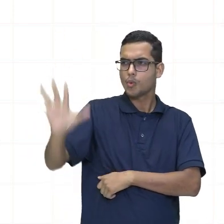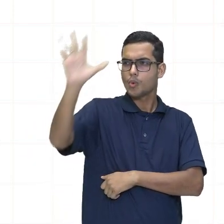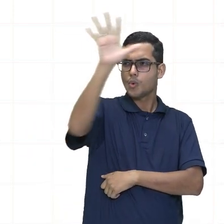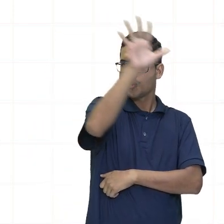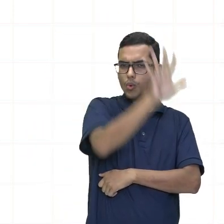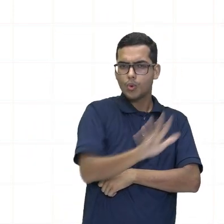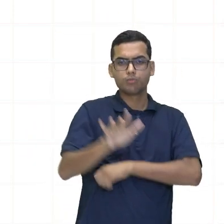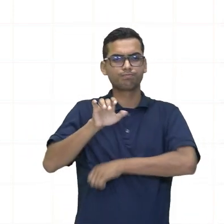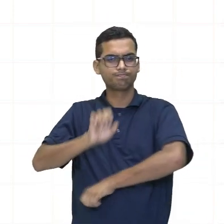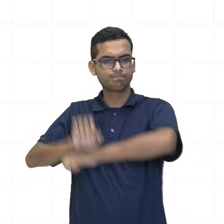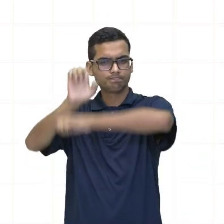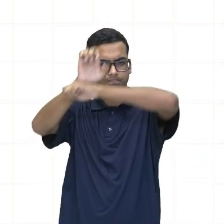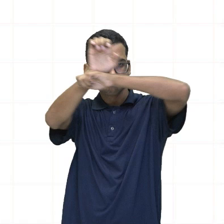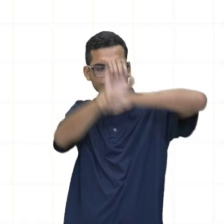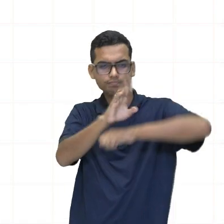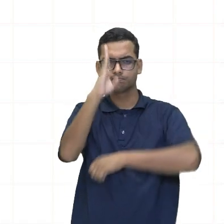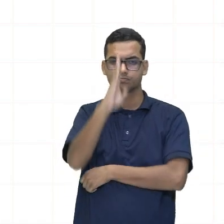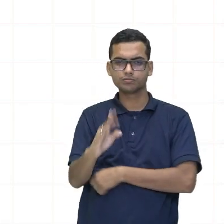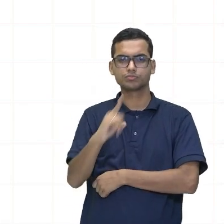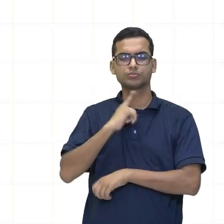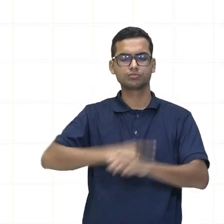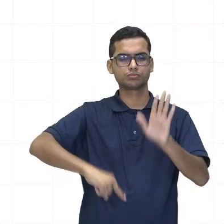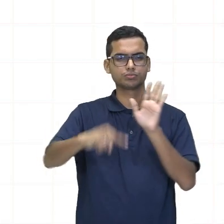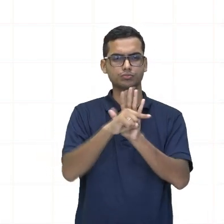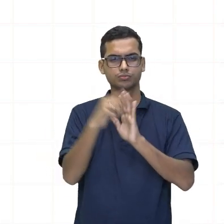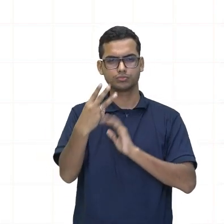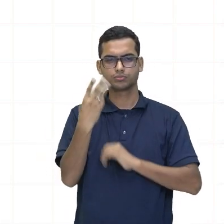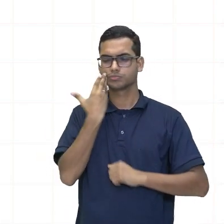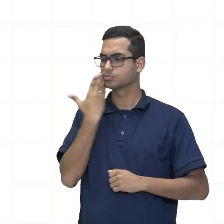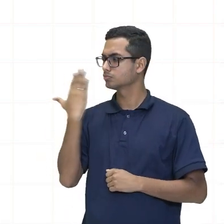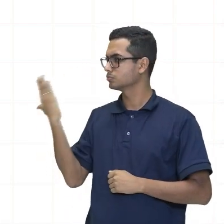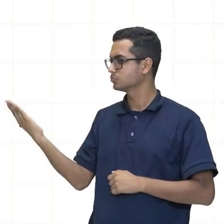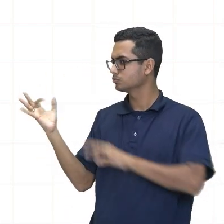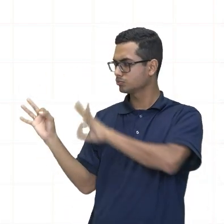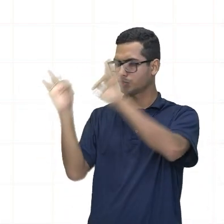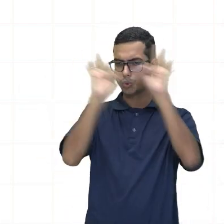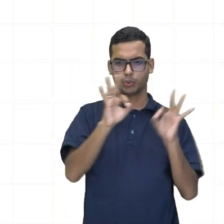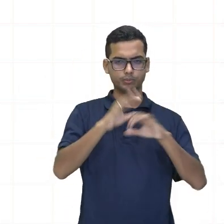estados brasileiros e é onde está localizado o fuso